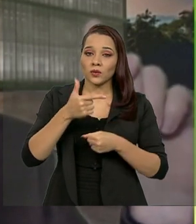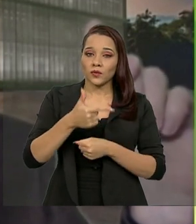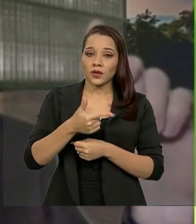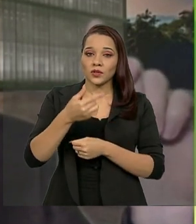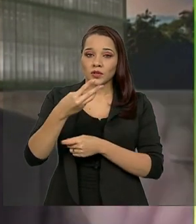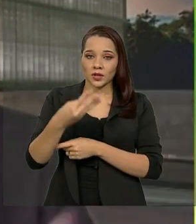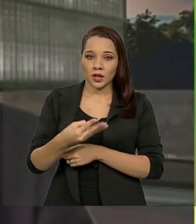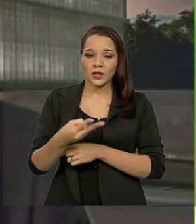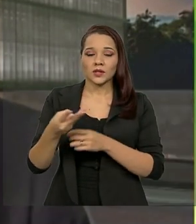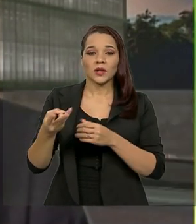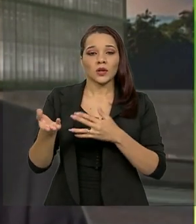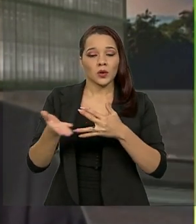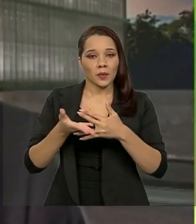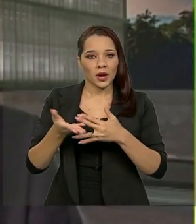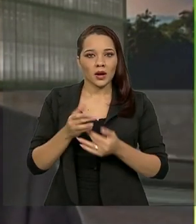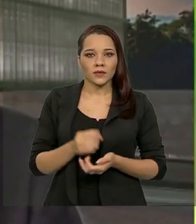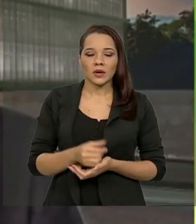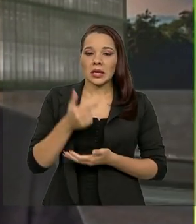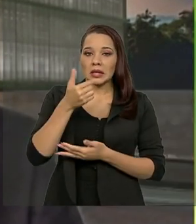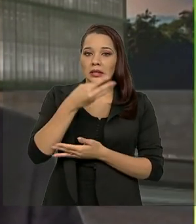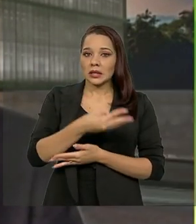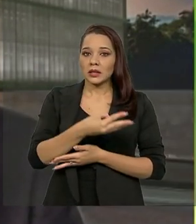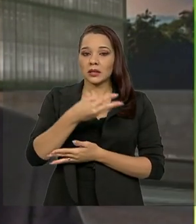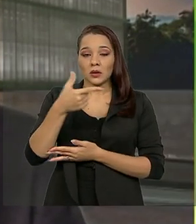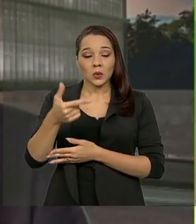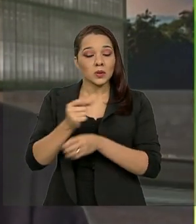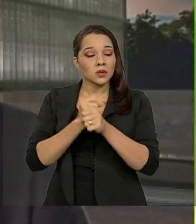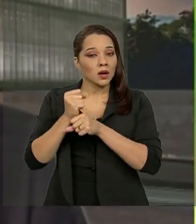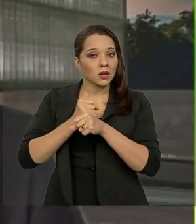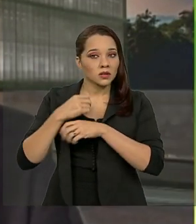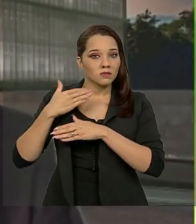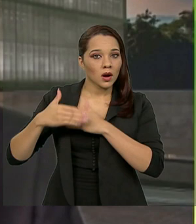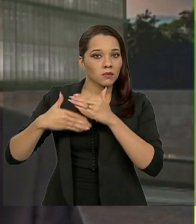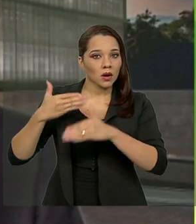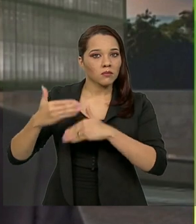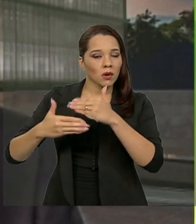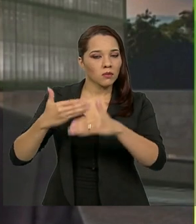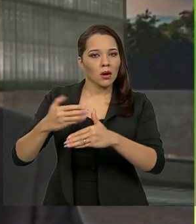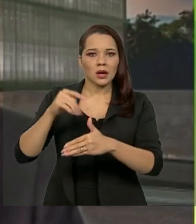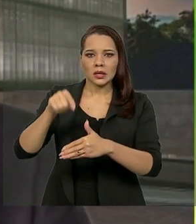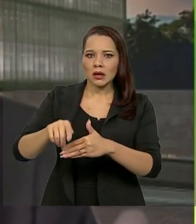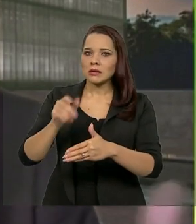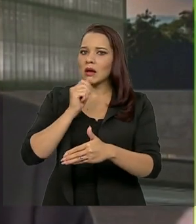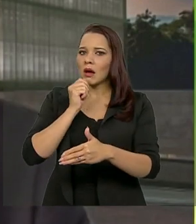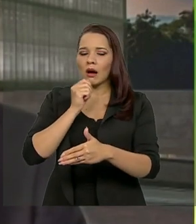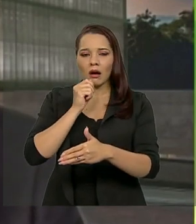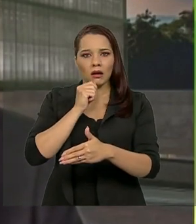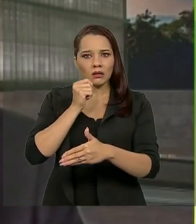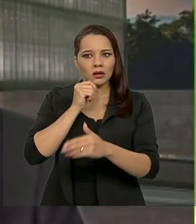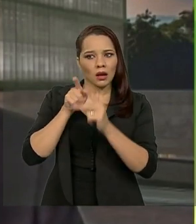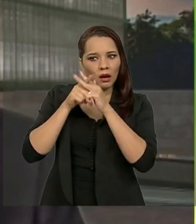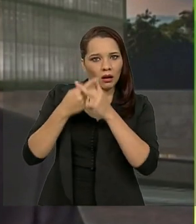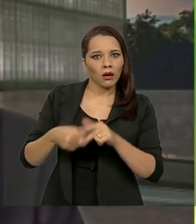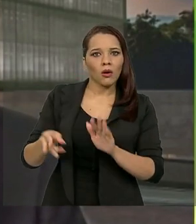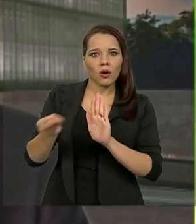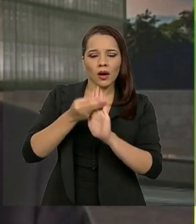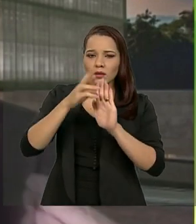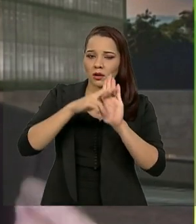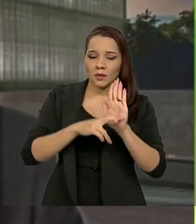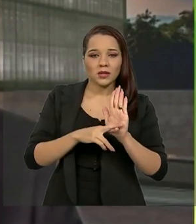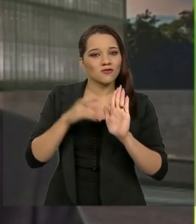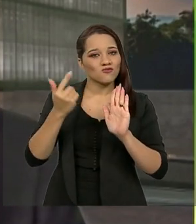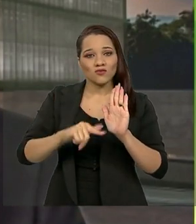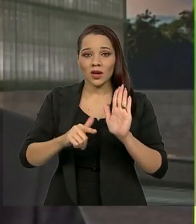Federal. 32 anos se passaram e este pacto não foi ainda regulamentado.